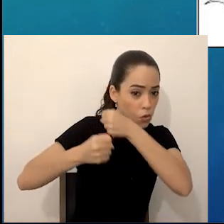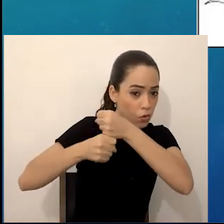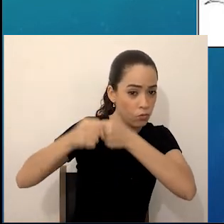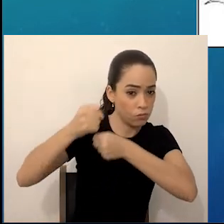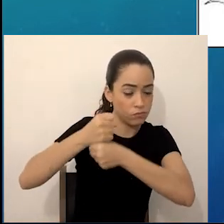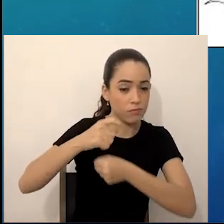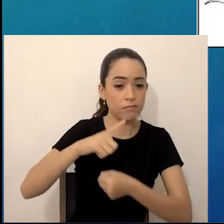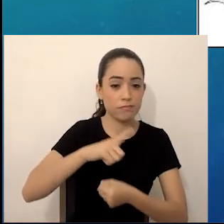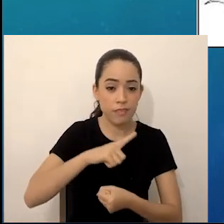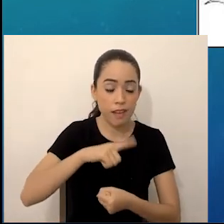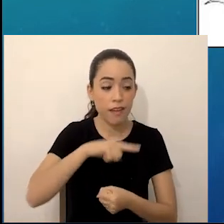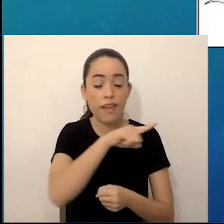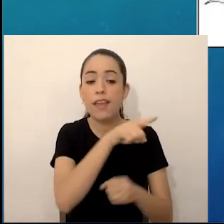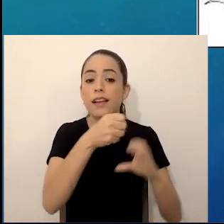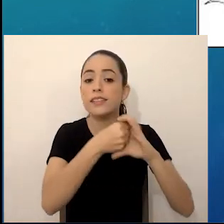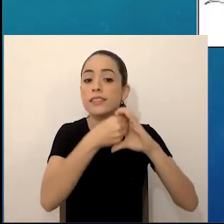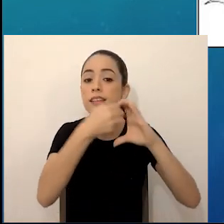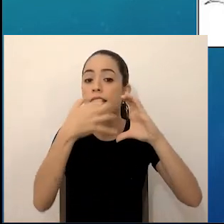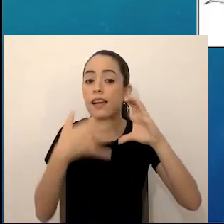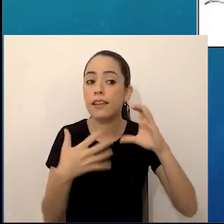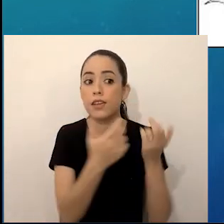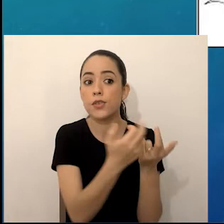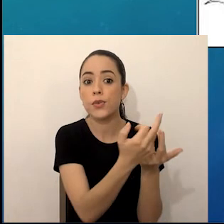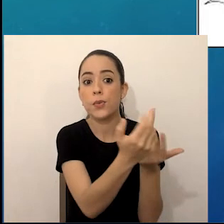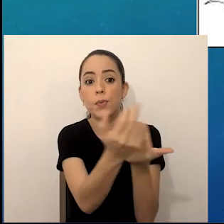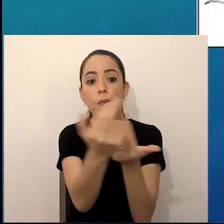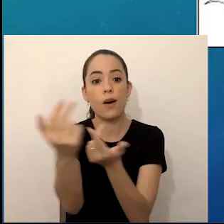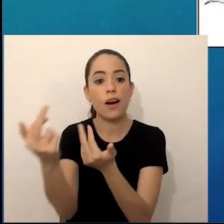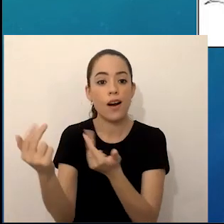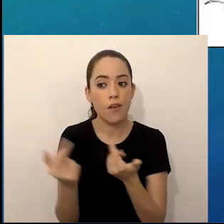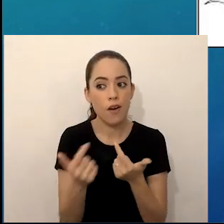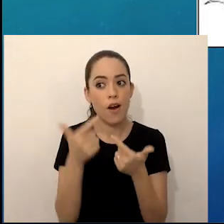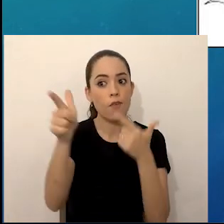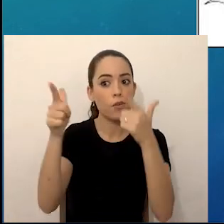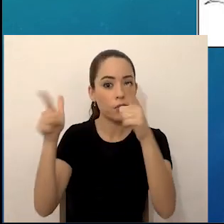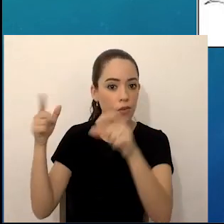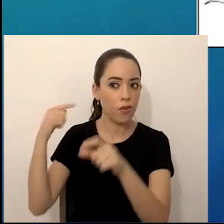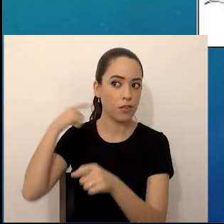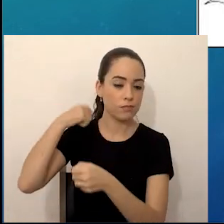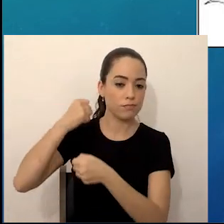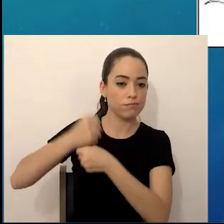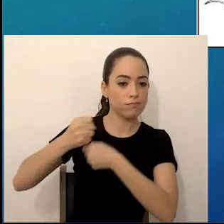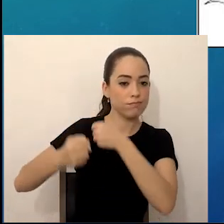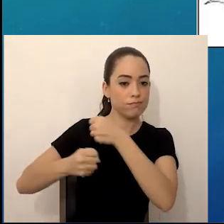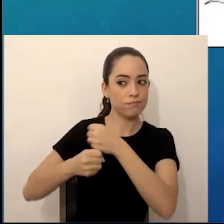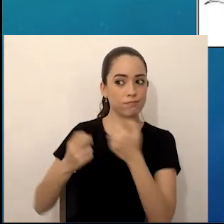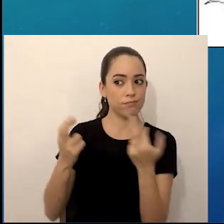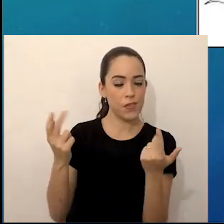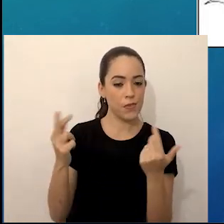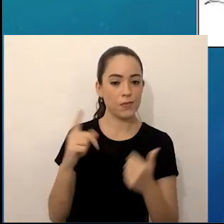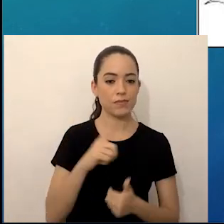uma série de características que são comuns a toda a linhagem vertebrada.